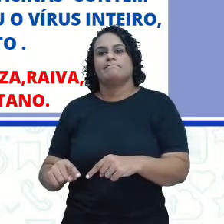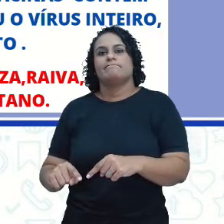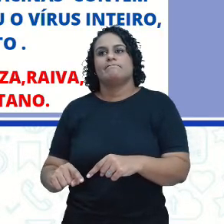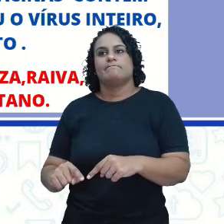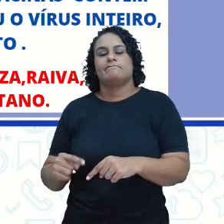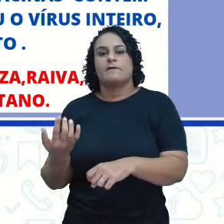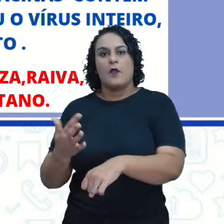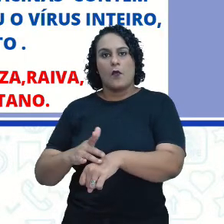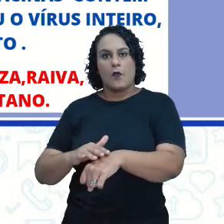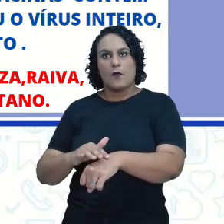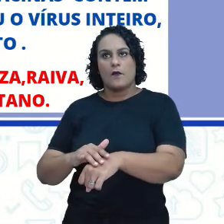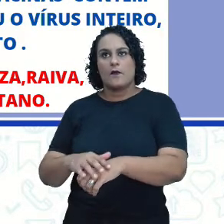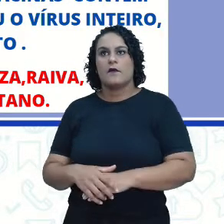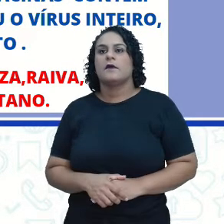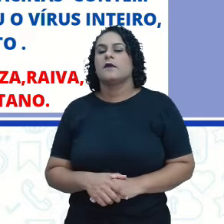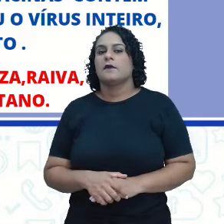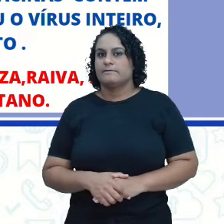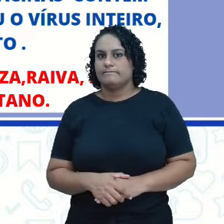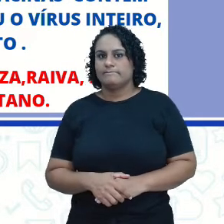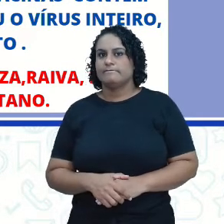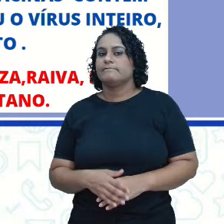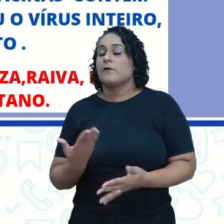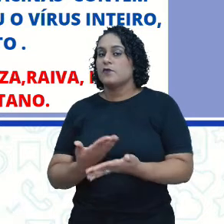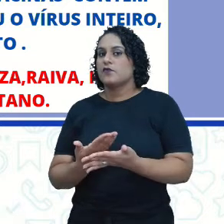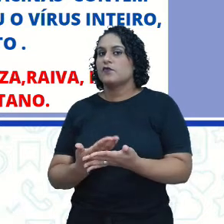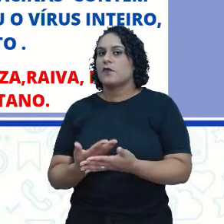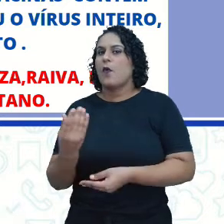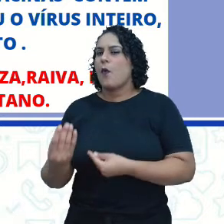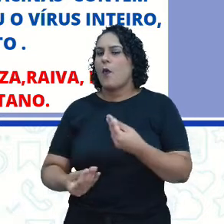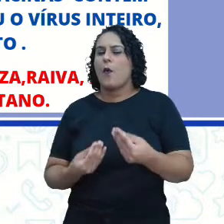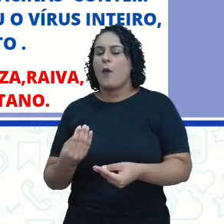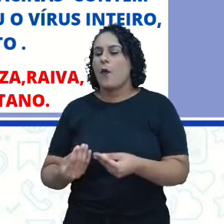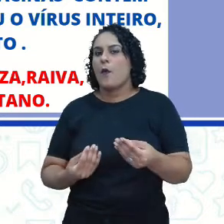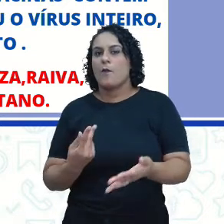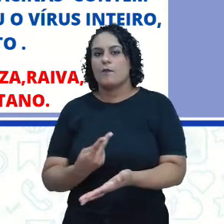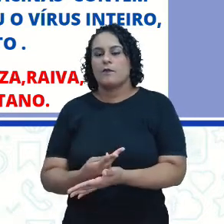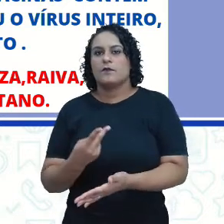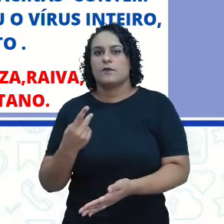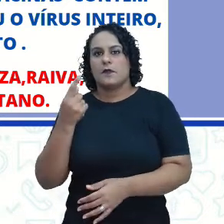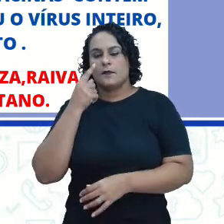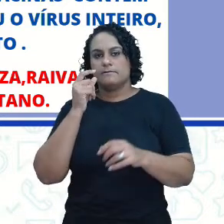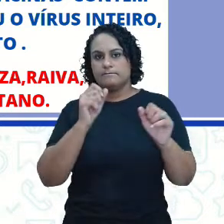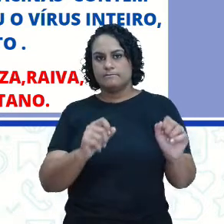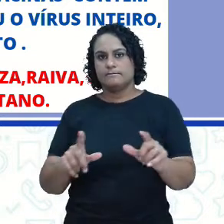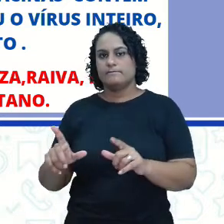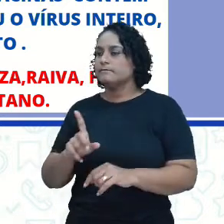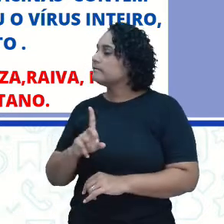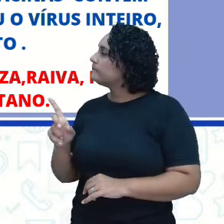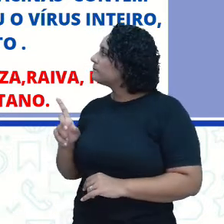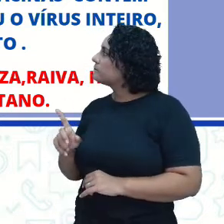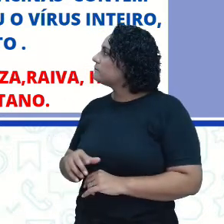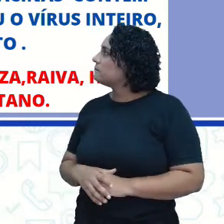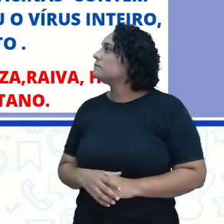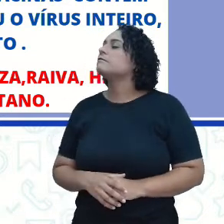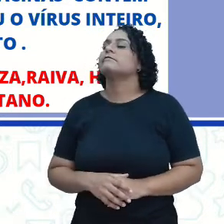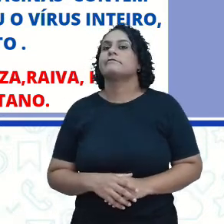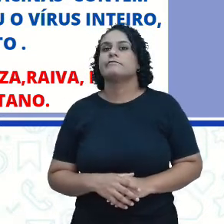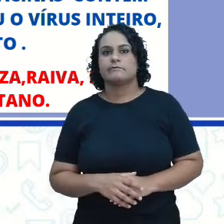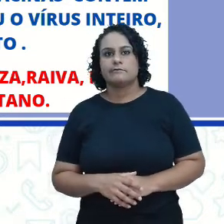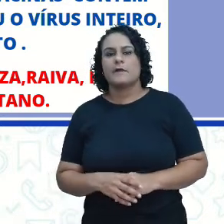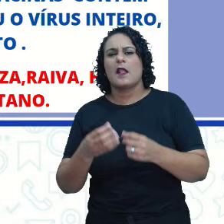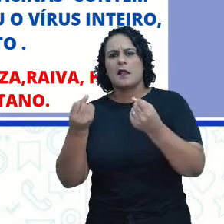ver aqui direitinho como é que isso acontece. Ó. Presta atenção aí nesse slide que ele está deixando